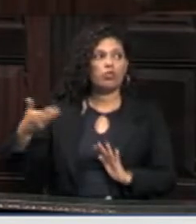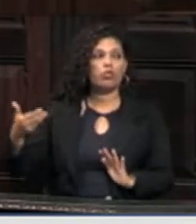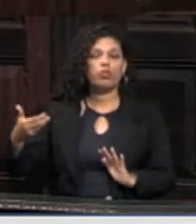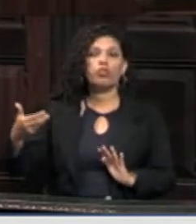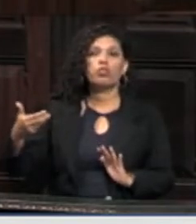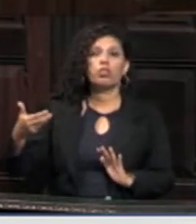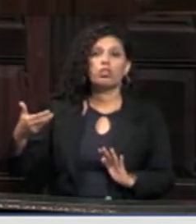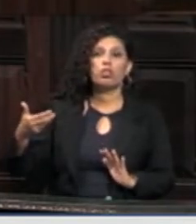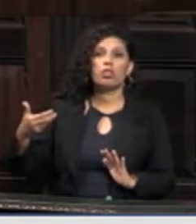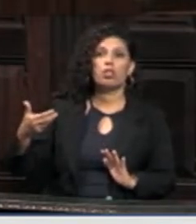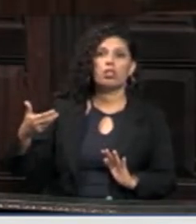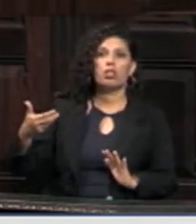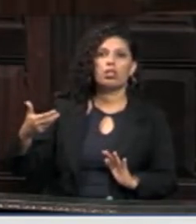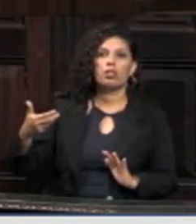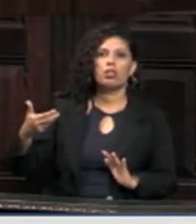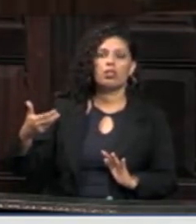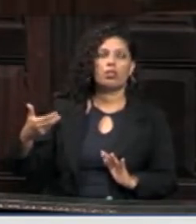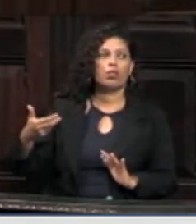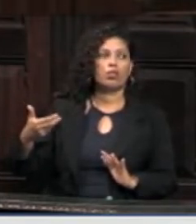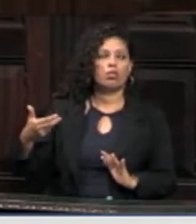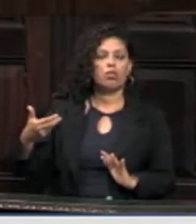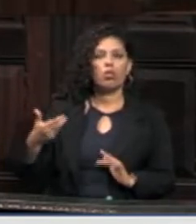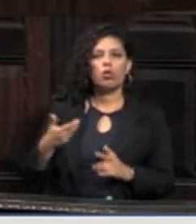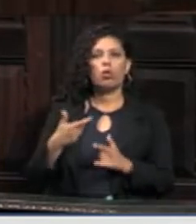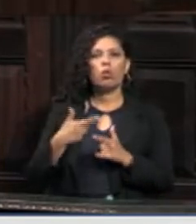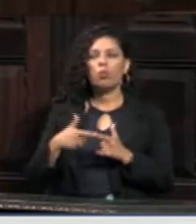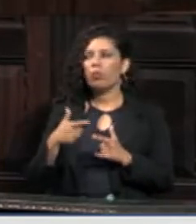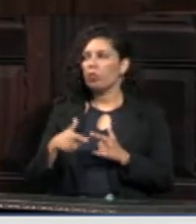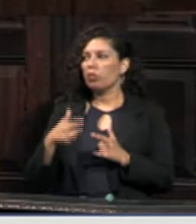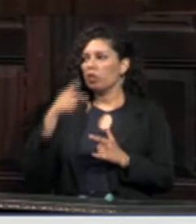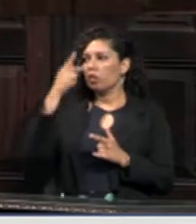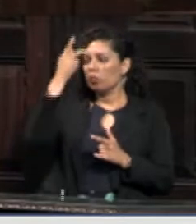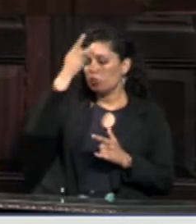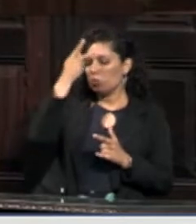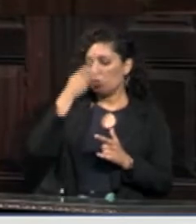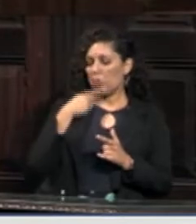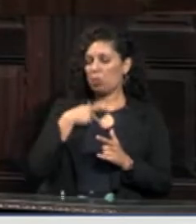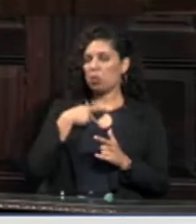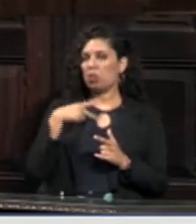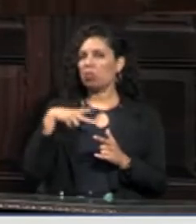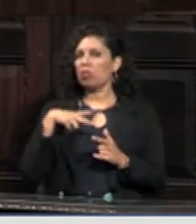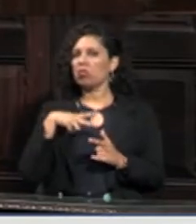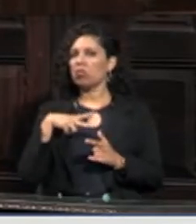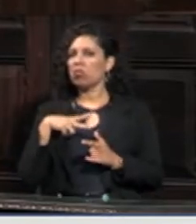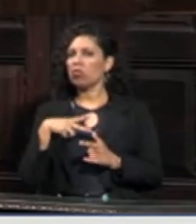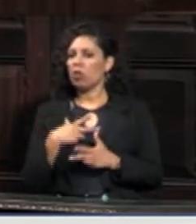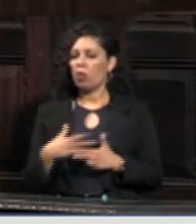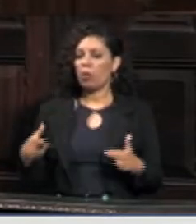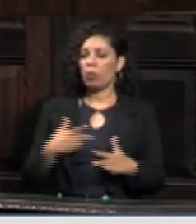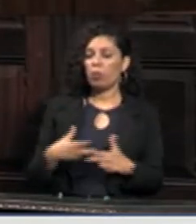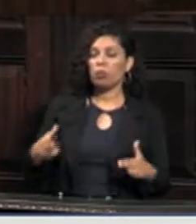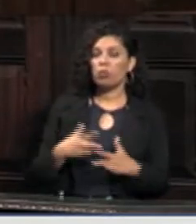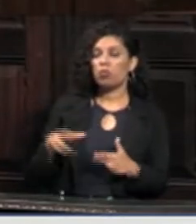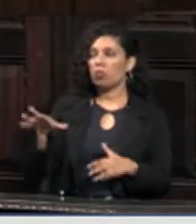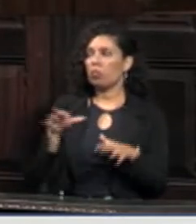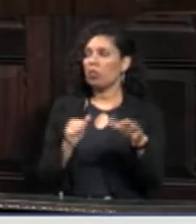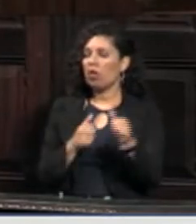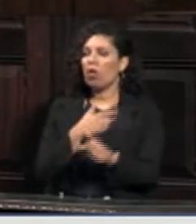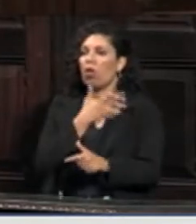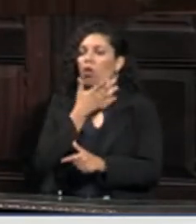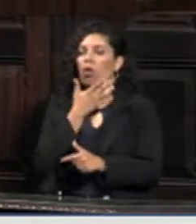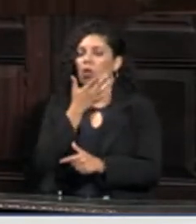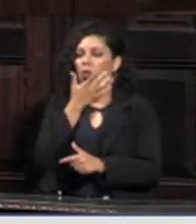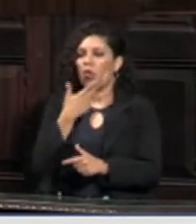personalismo, do uso da influência para o atendimento com objetivos